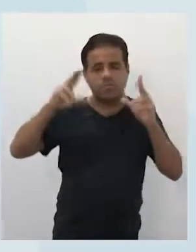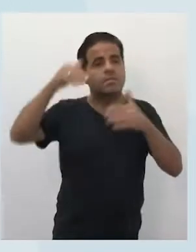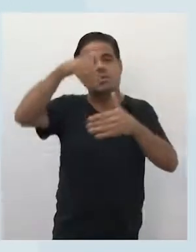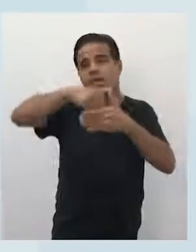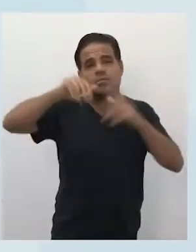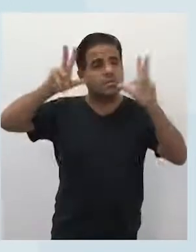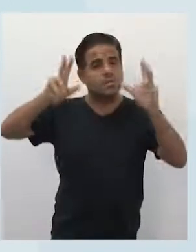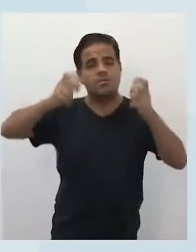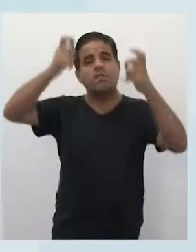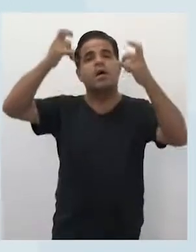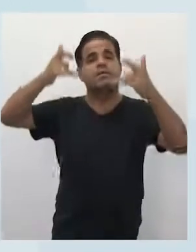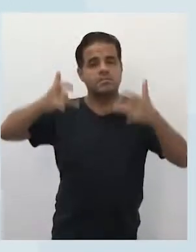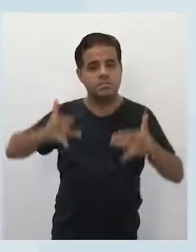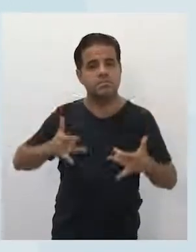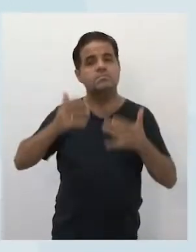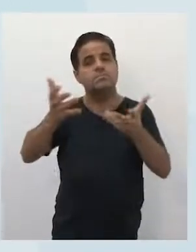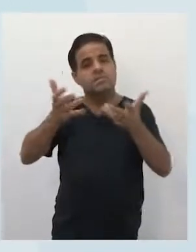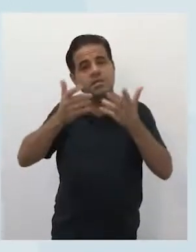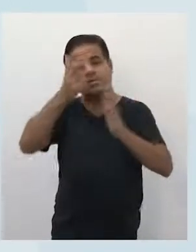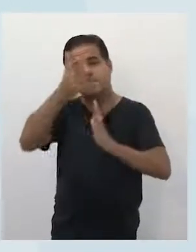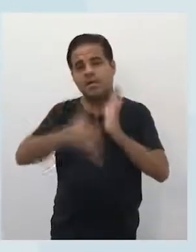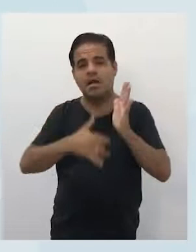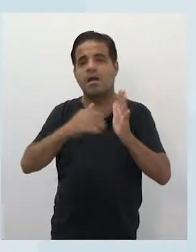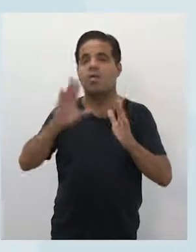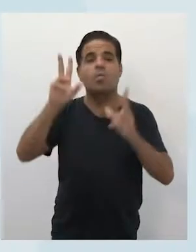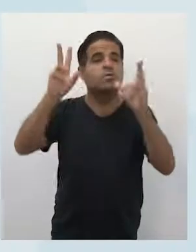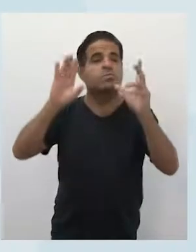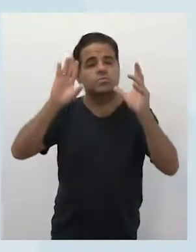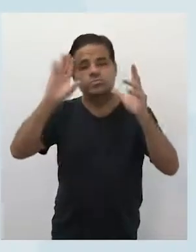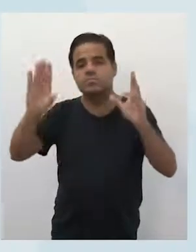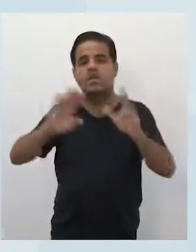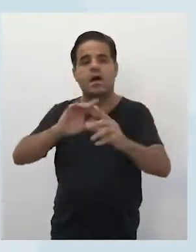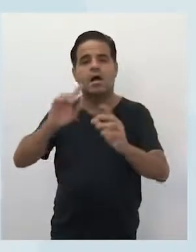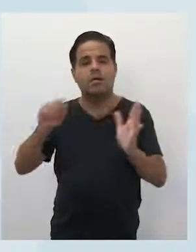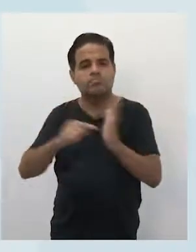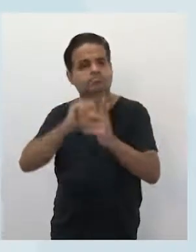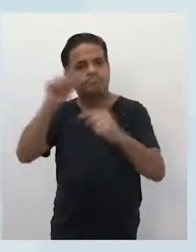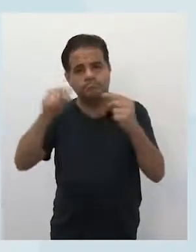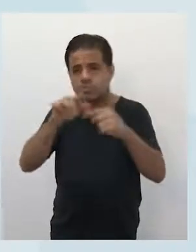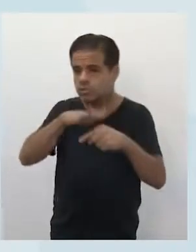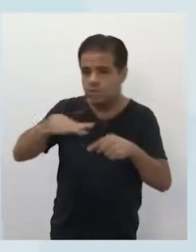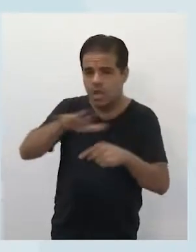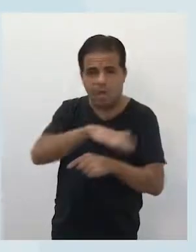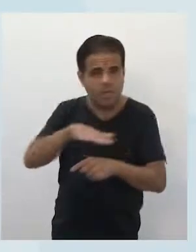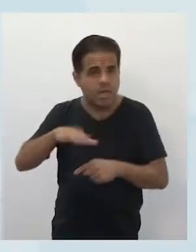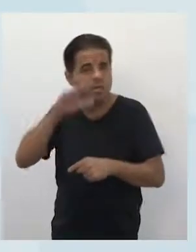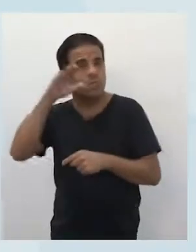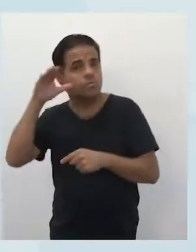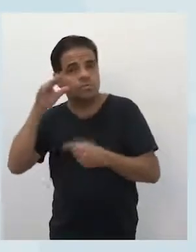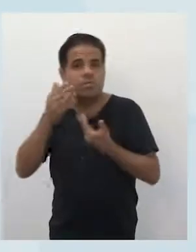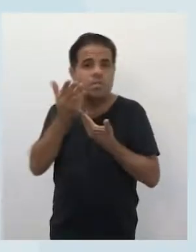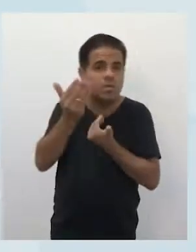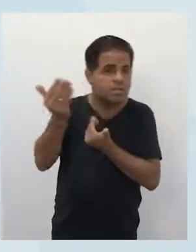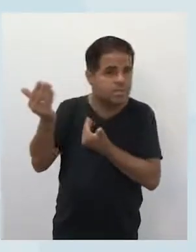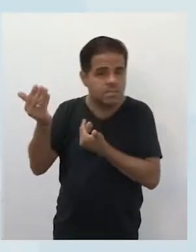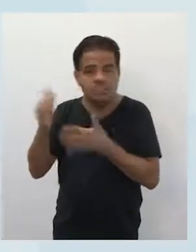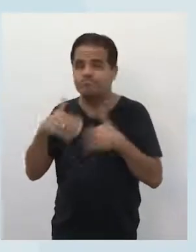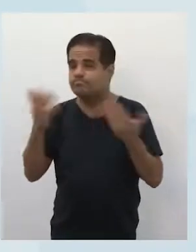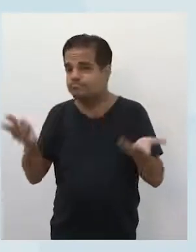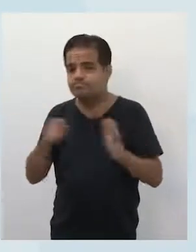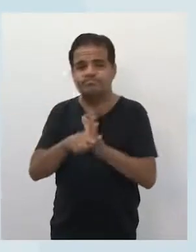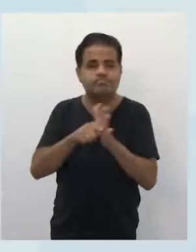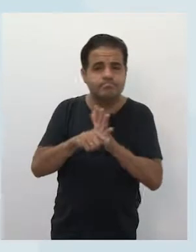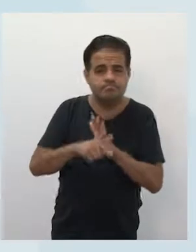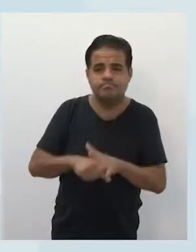tema especifiquem o que vocês vão falar. Então, o assunto principal, o público-alvo, vai ser geral, crianças, adultos, adolescentes.